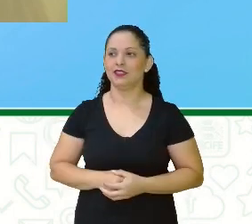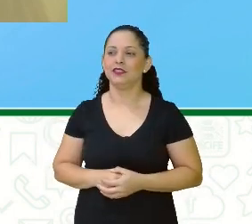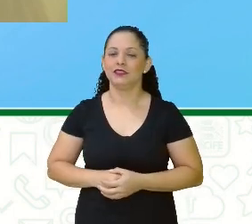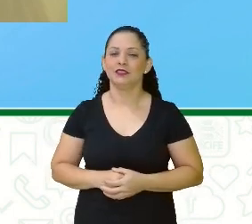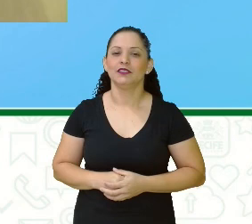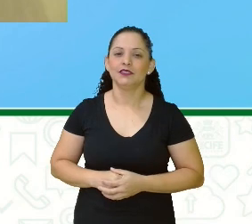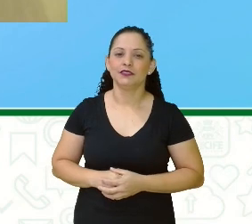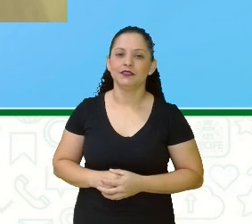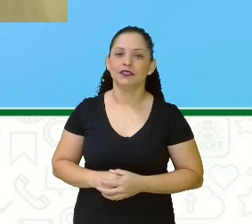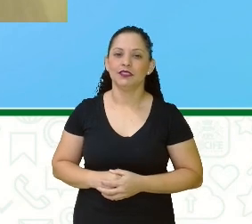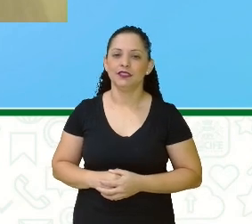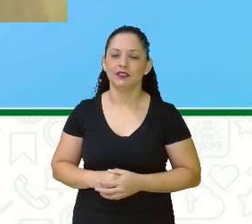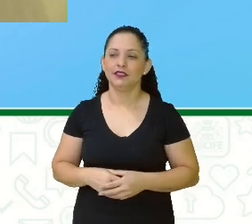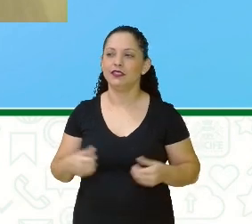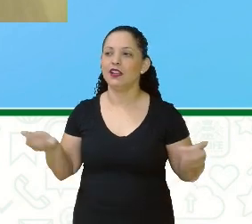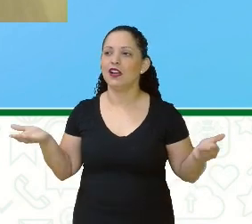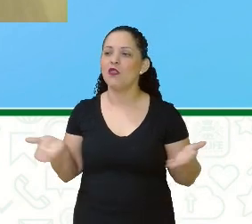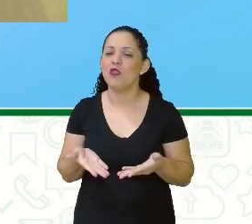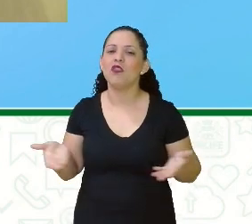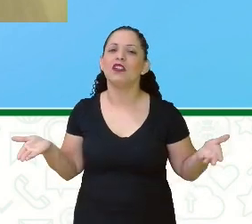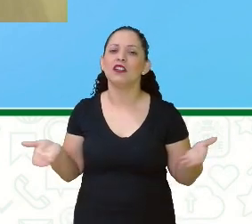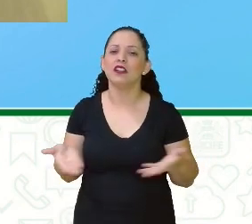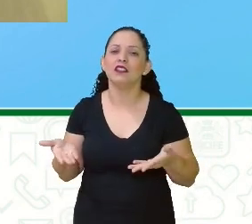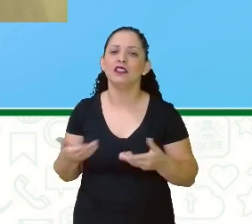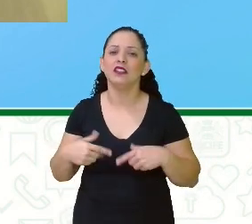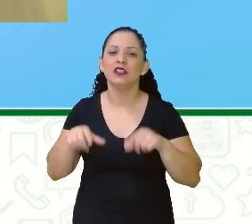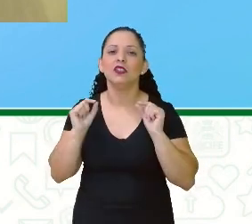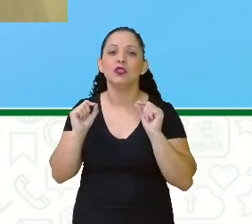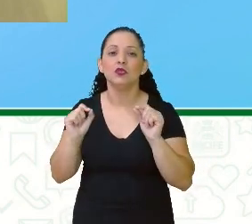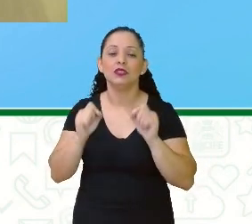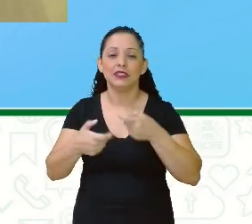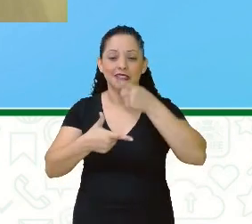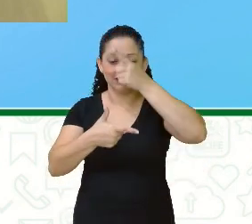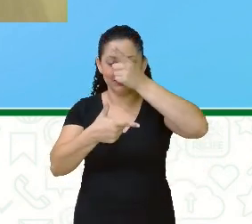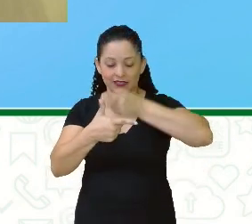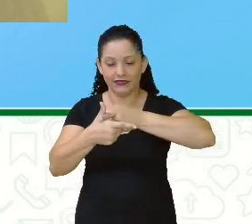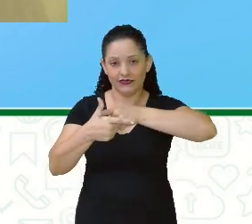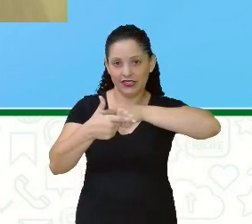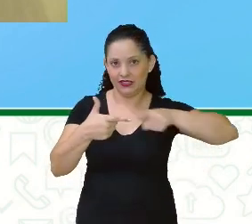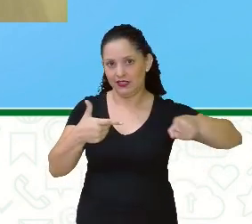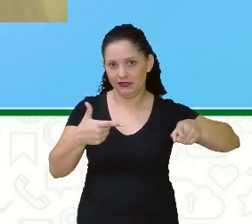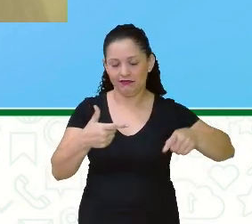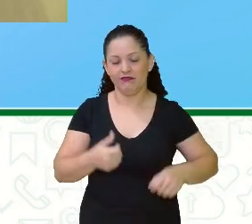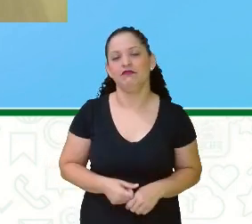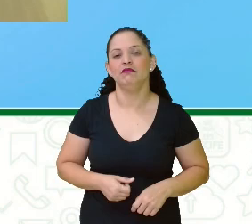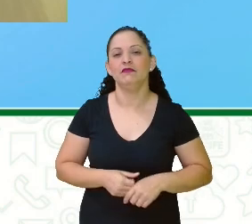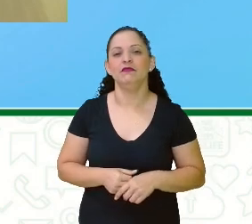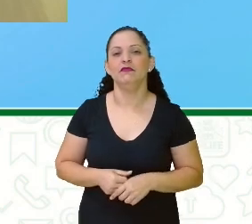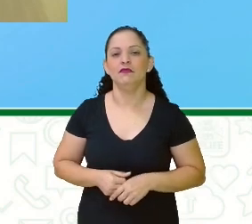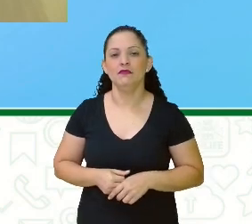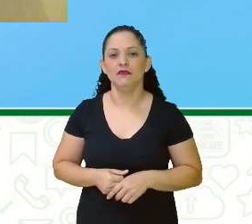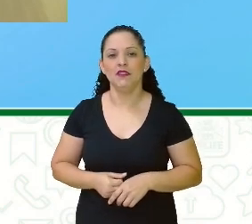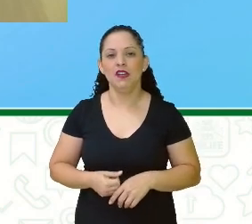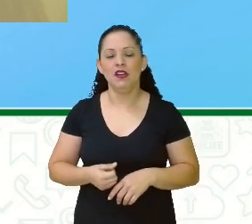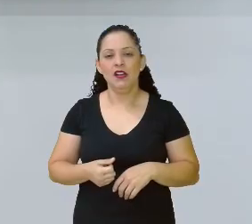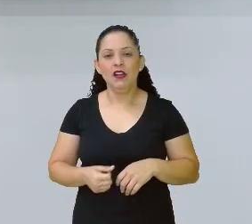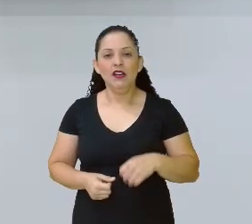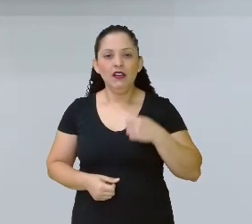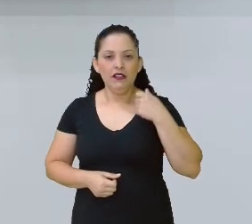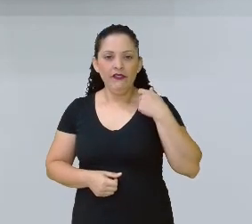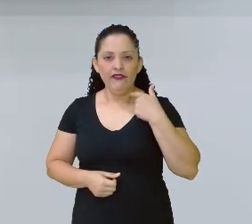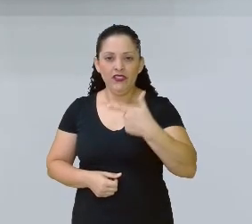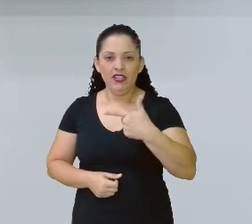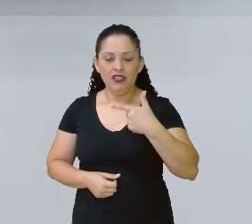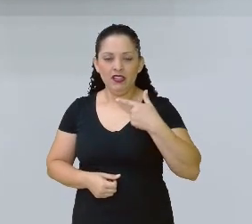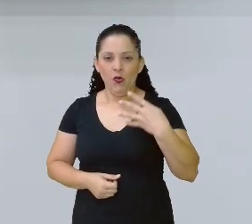24/3. E aí, eu vou fazer a divisão agora, né? Eu vou dividir 24 por 3,